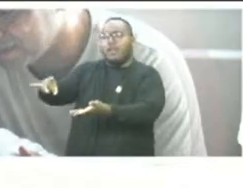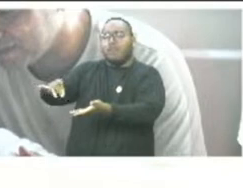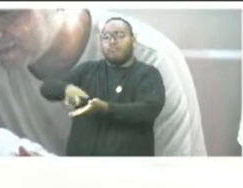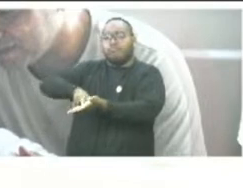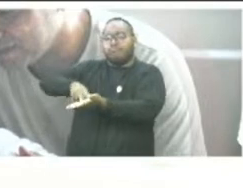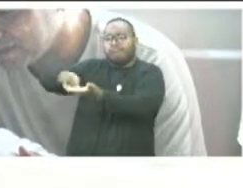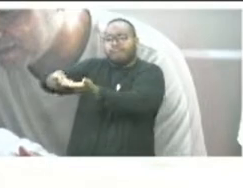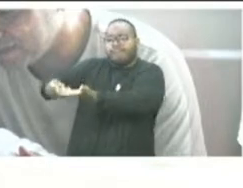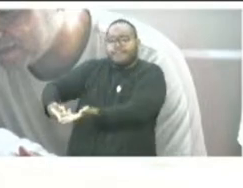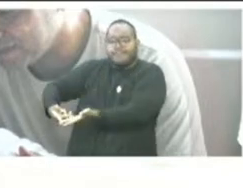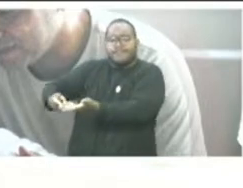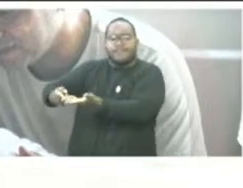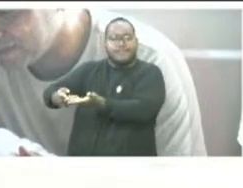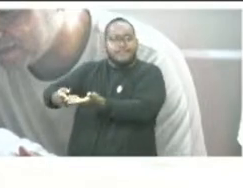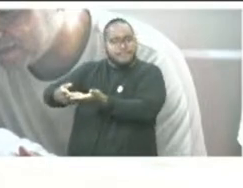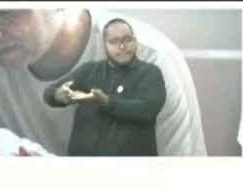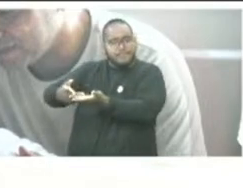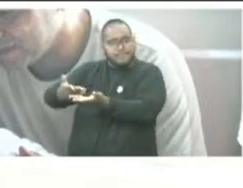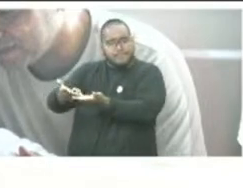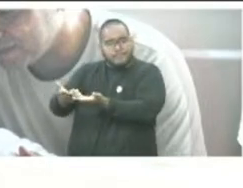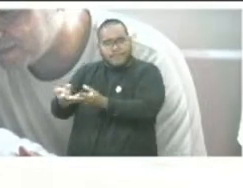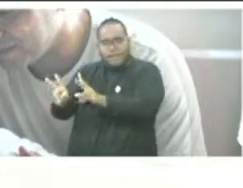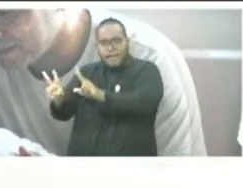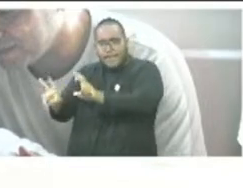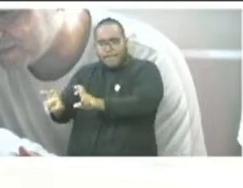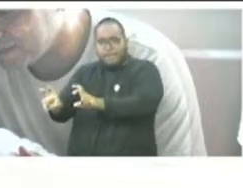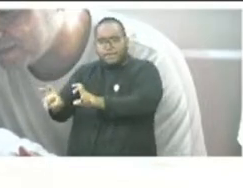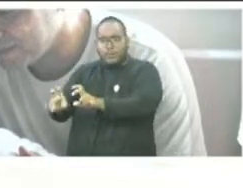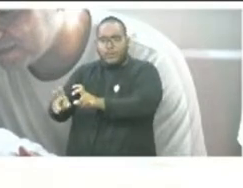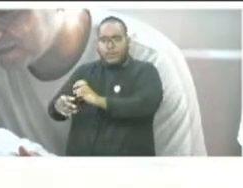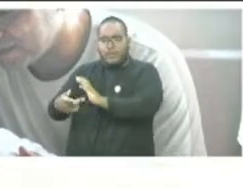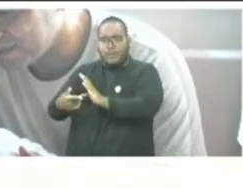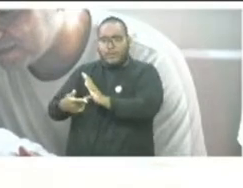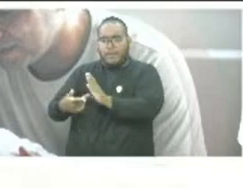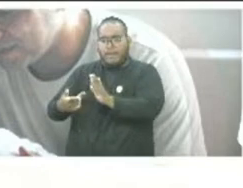essas questões, né, da prematuridade também.